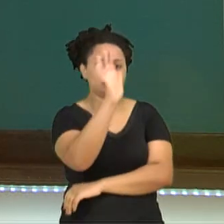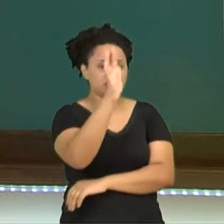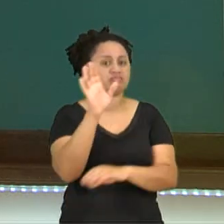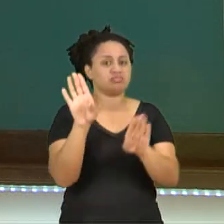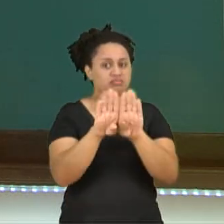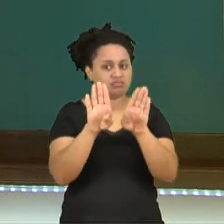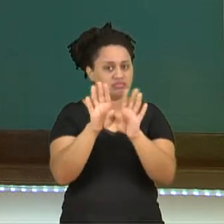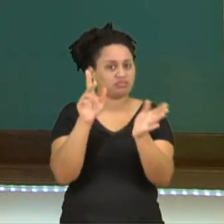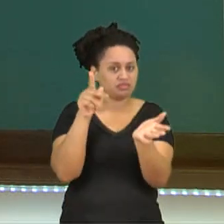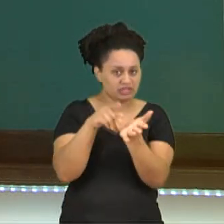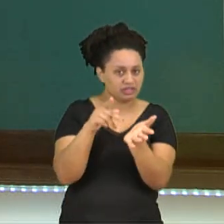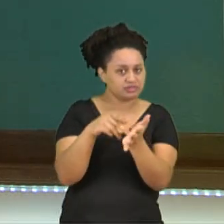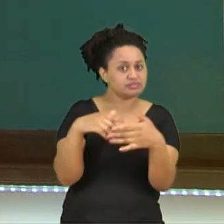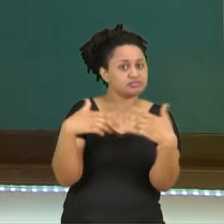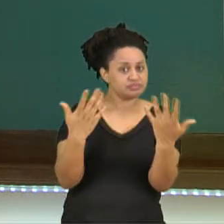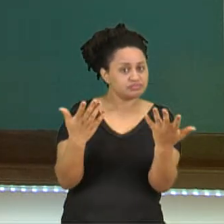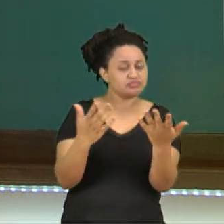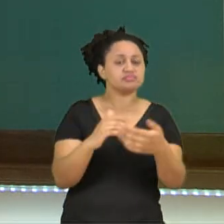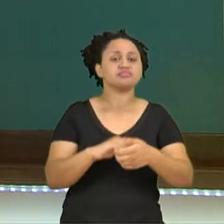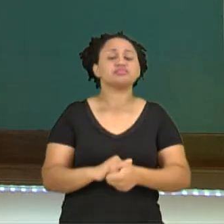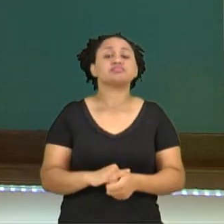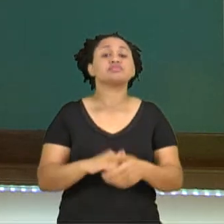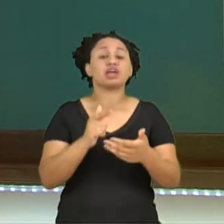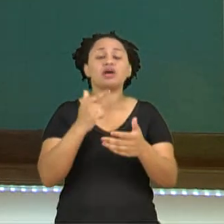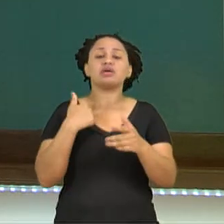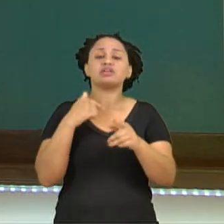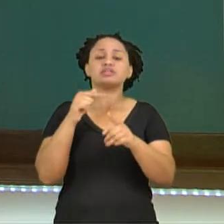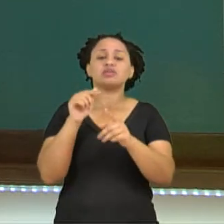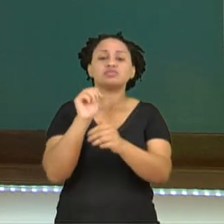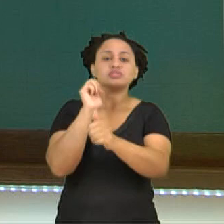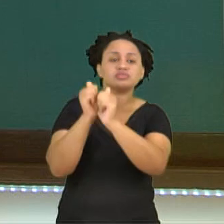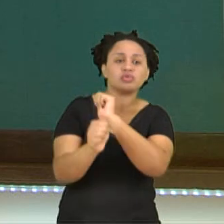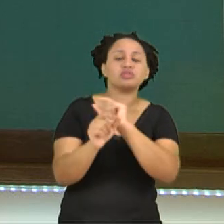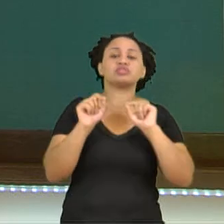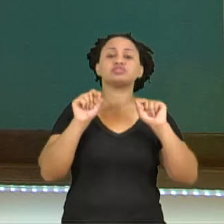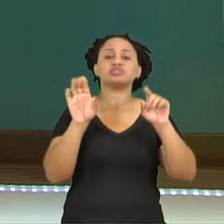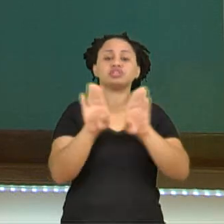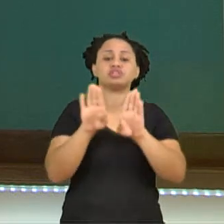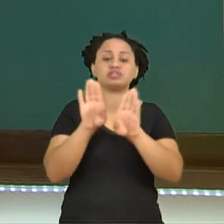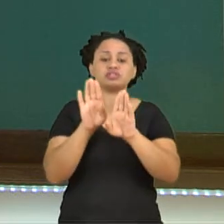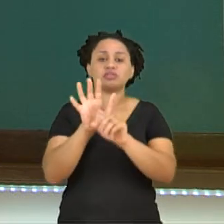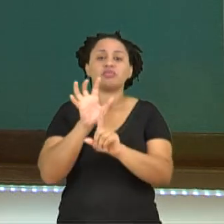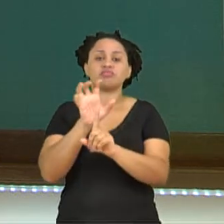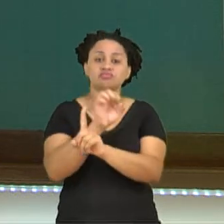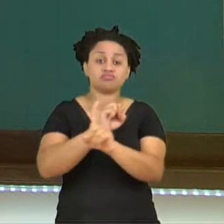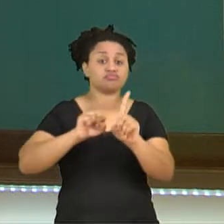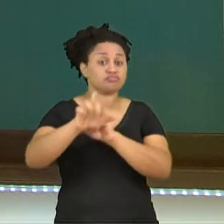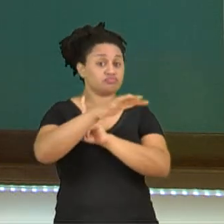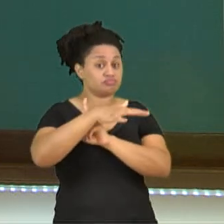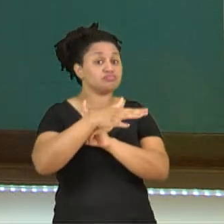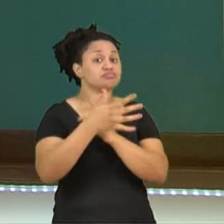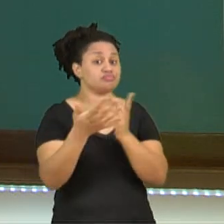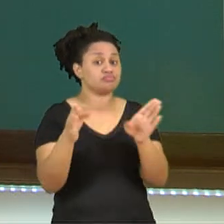verdade? E é uma modalidade com grande destaque social,